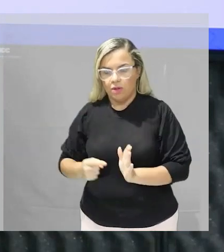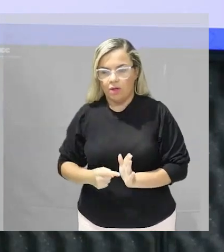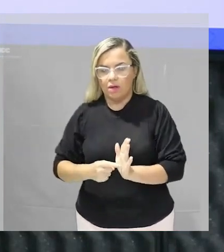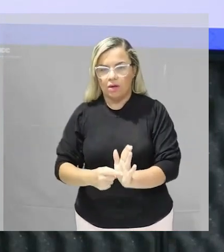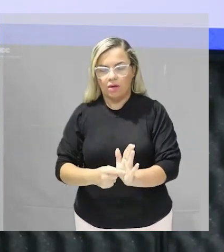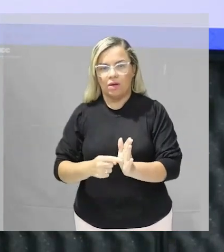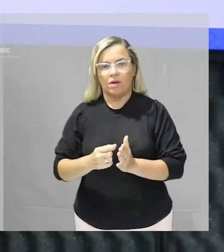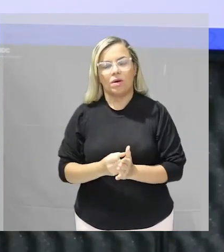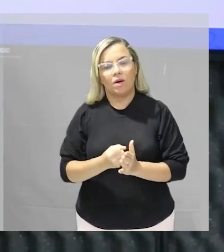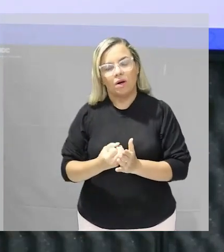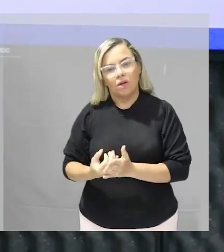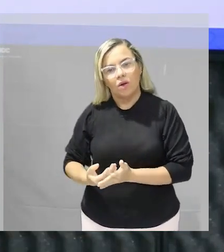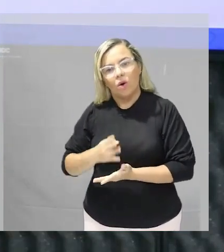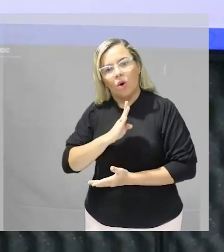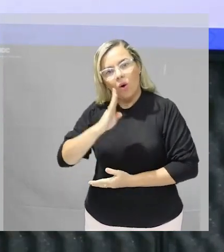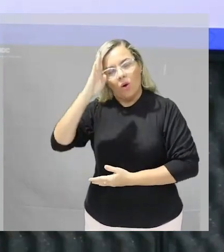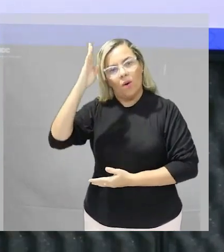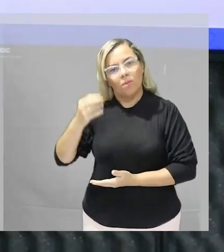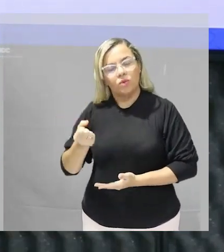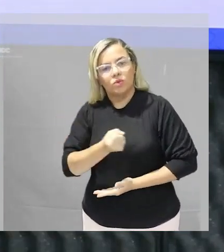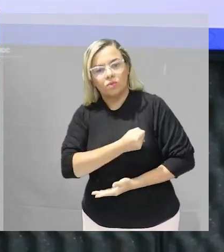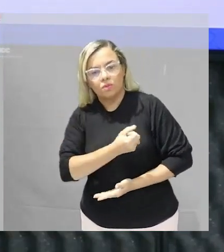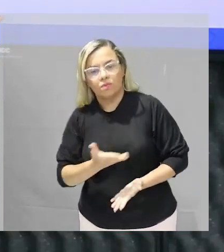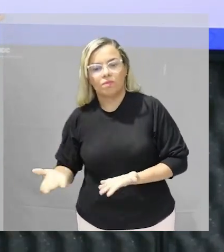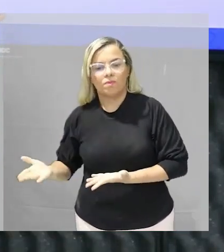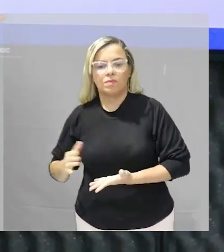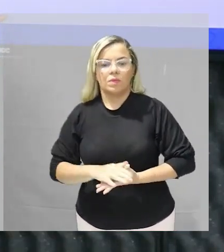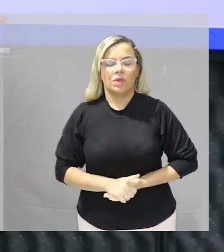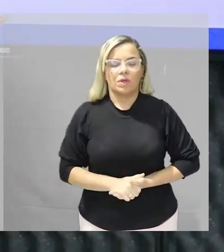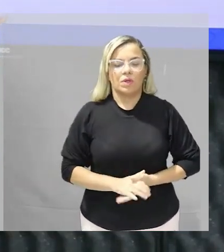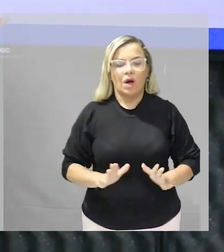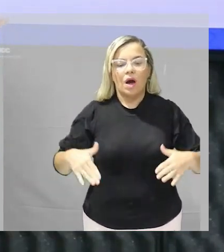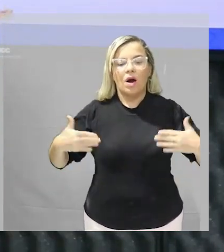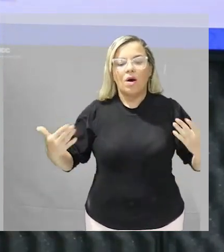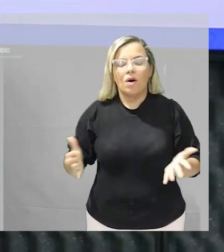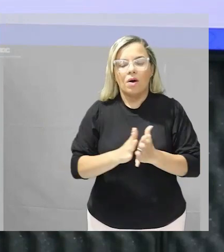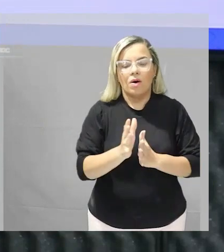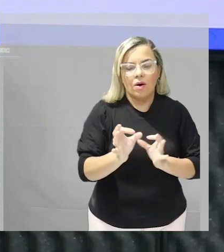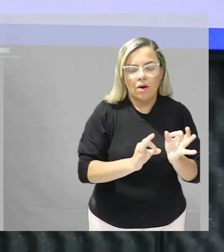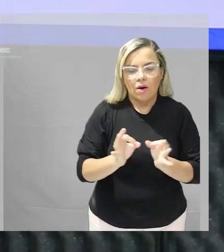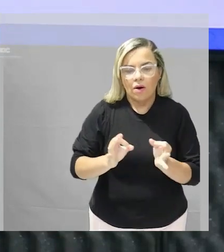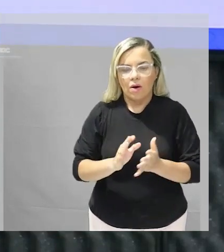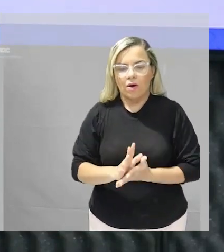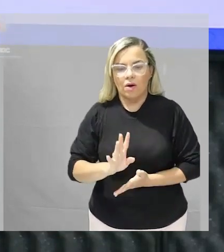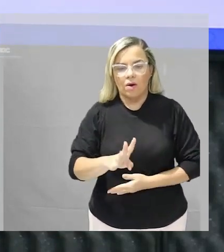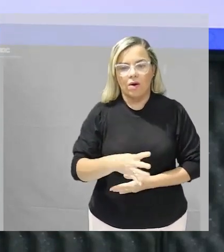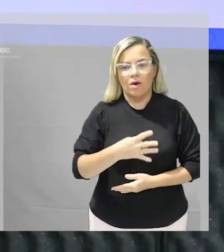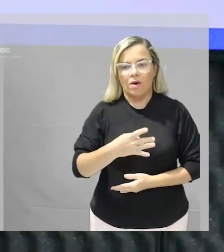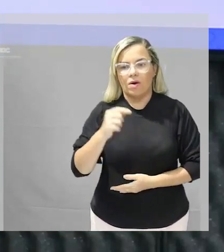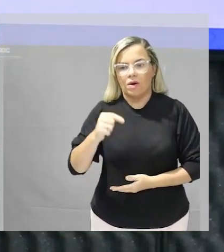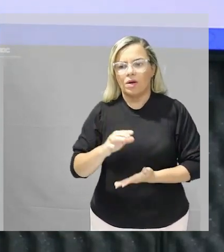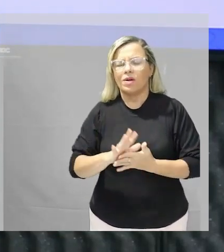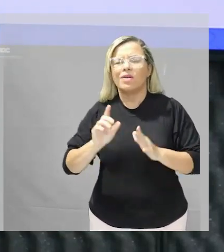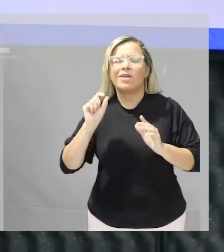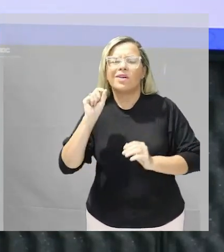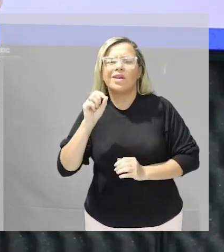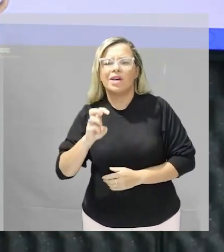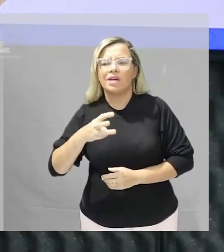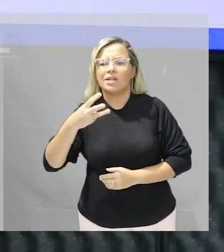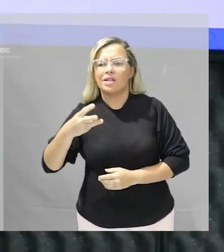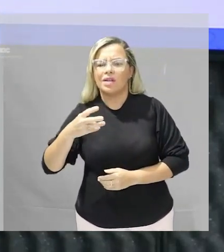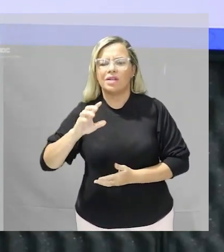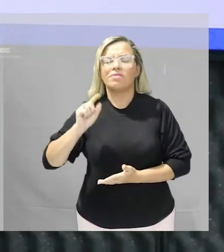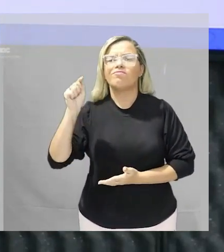algarismos romanos vamos montar quatro menos três quem é três Qual foi a variação para esse ano 7,4